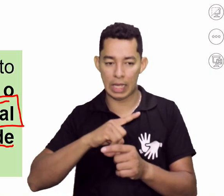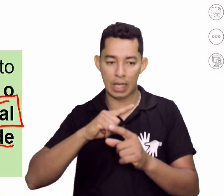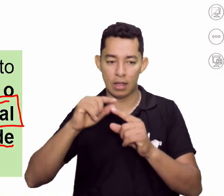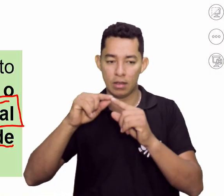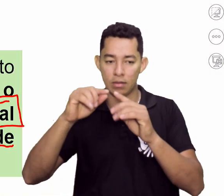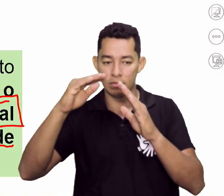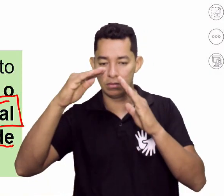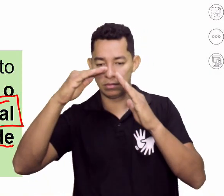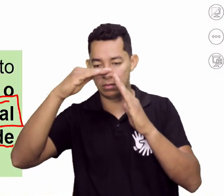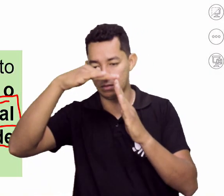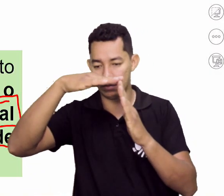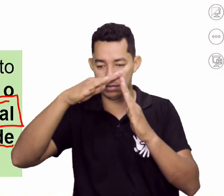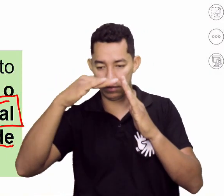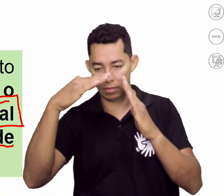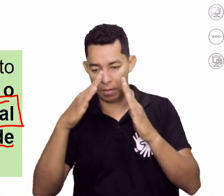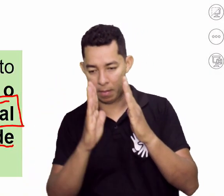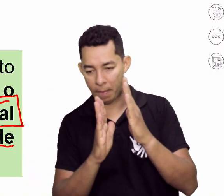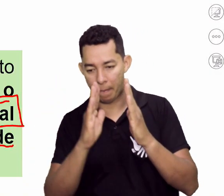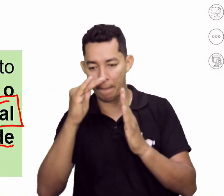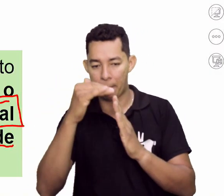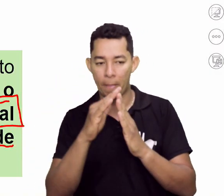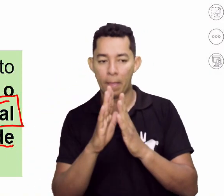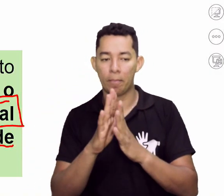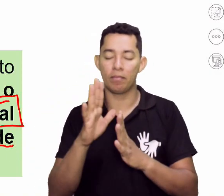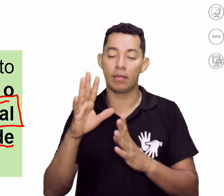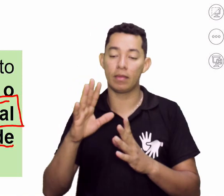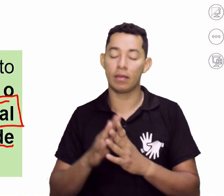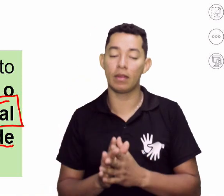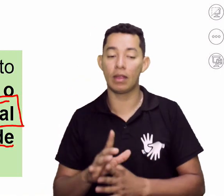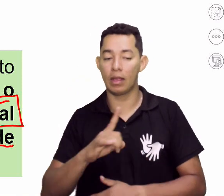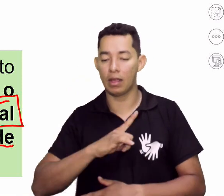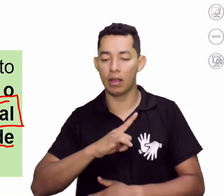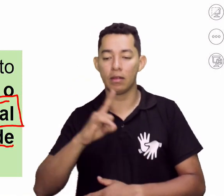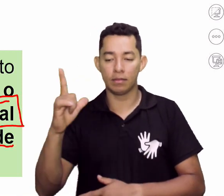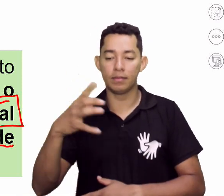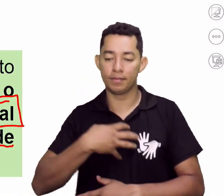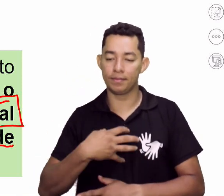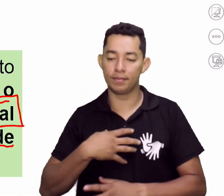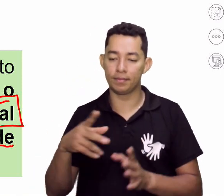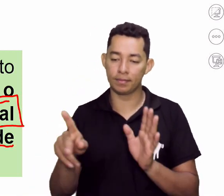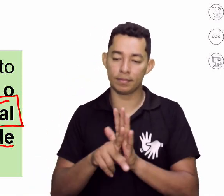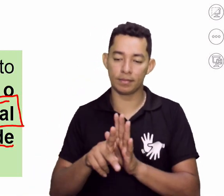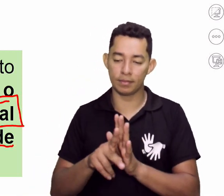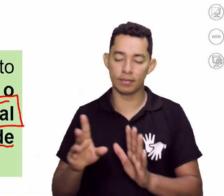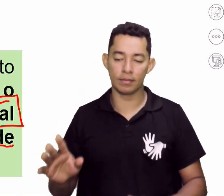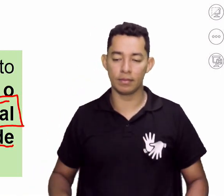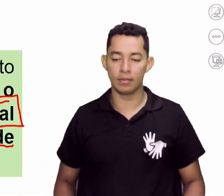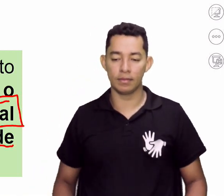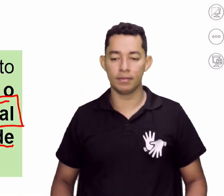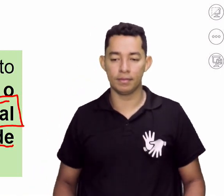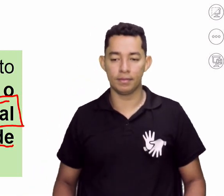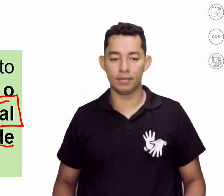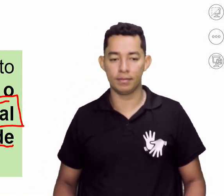retângulo, uma estrutura retangular. As formas geométricas estão aí, né? Enquadradas